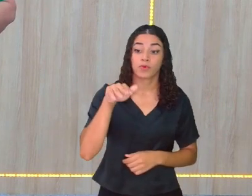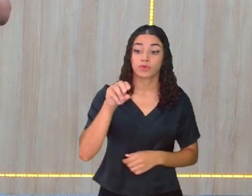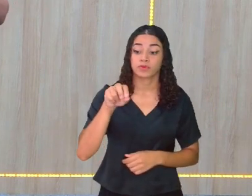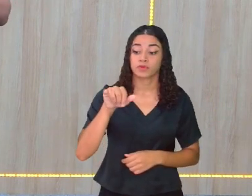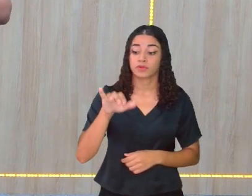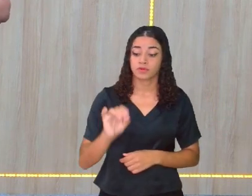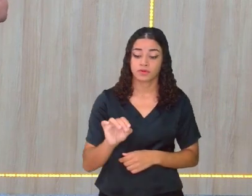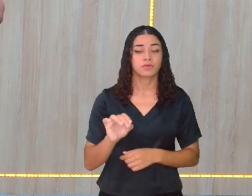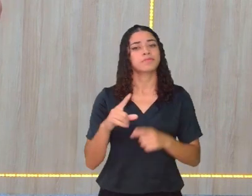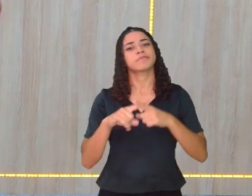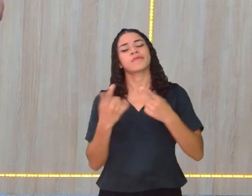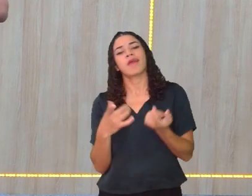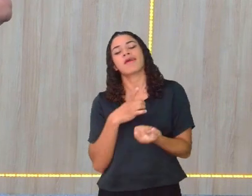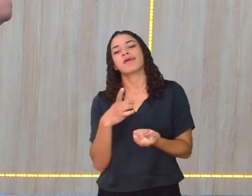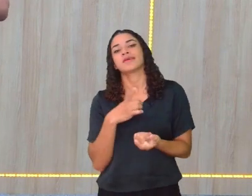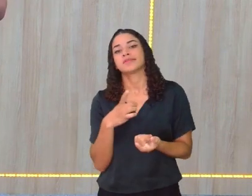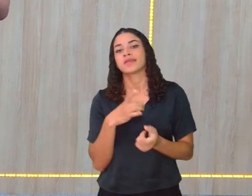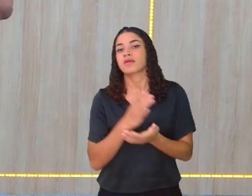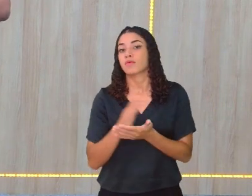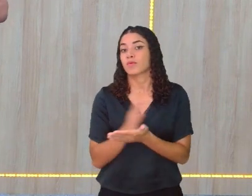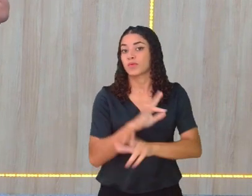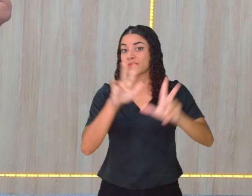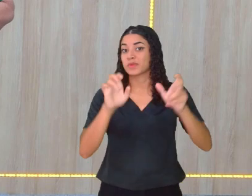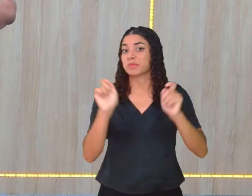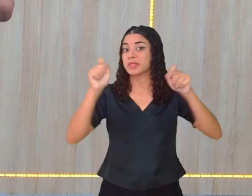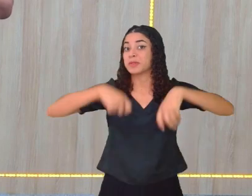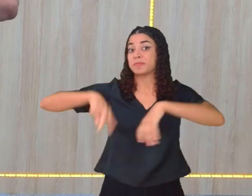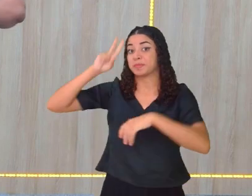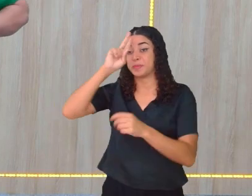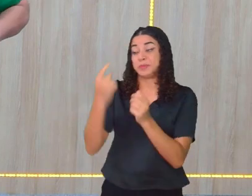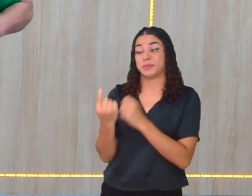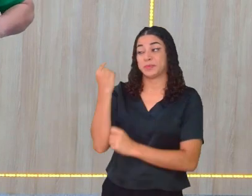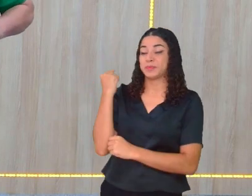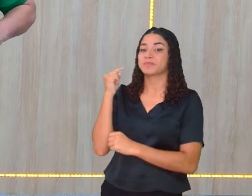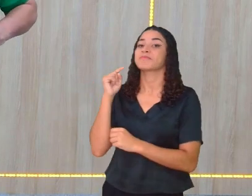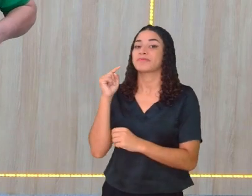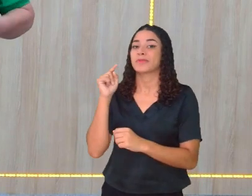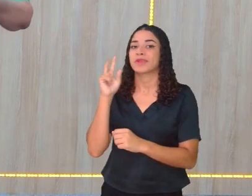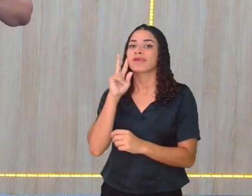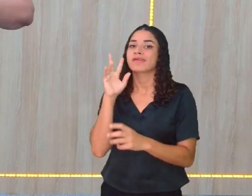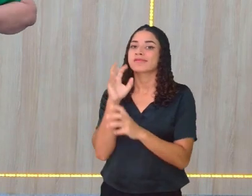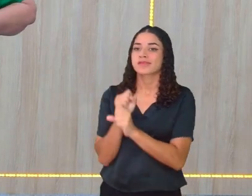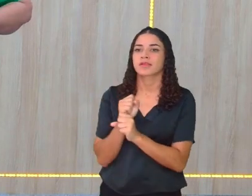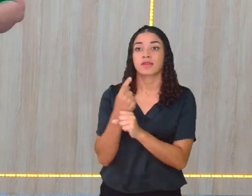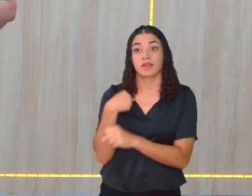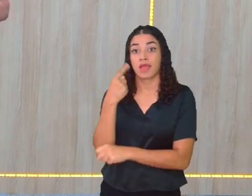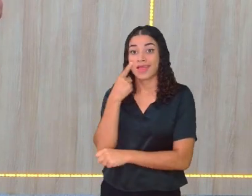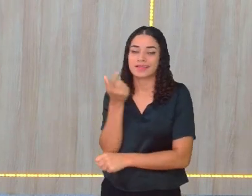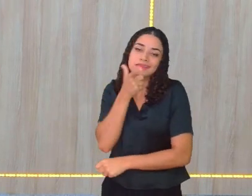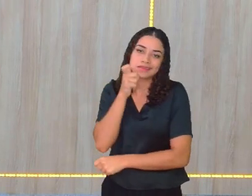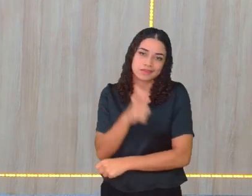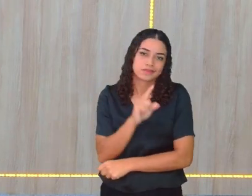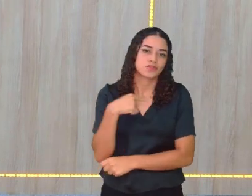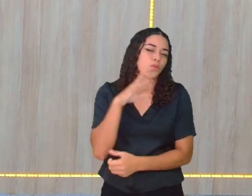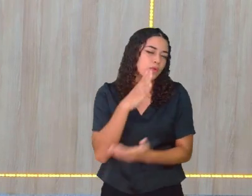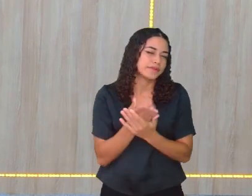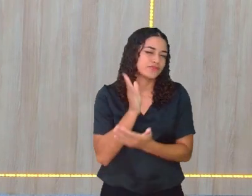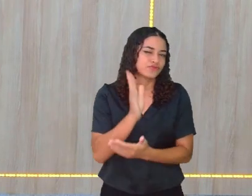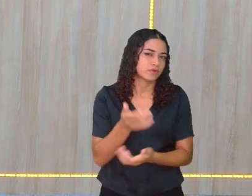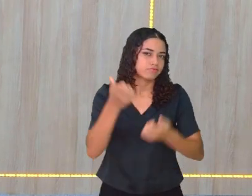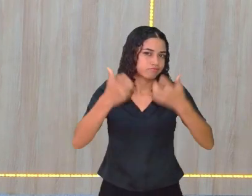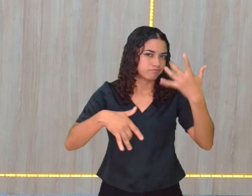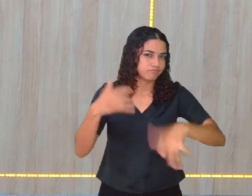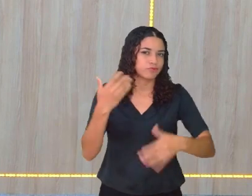eu trouxe alguns temas para a gente poder relembrar. Esse aí é bem interessante, eu acredito que nós já conversamos a